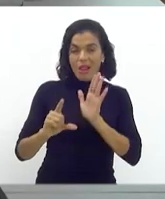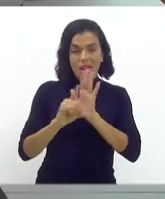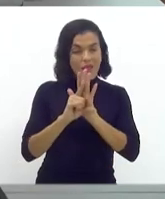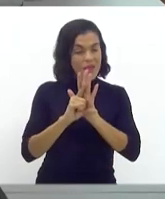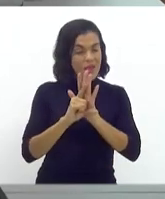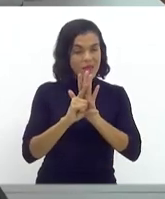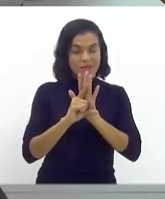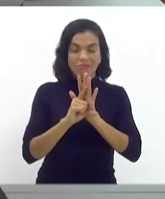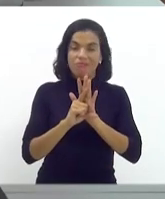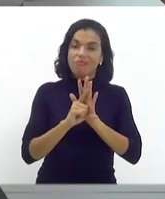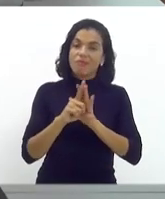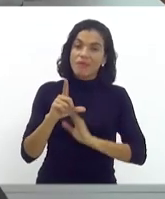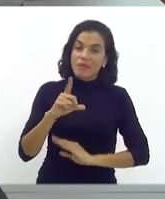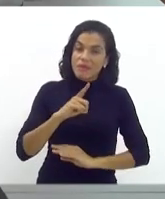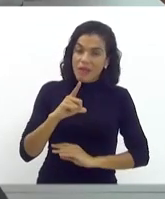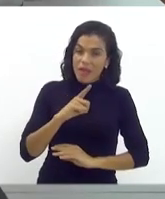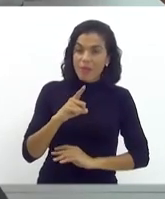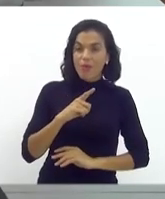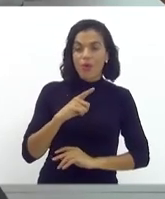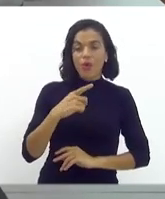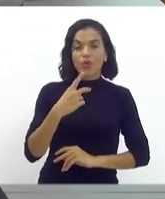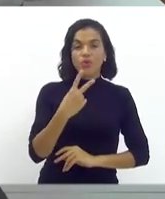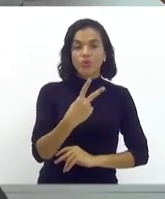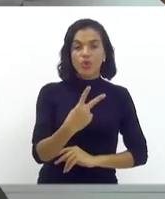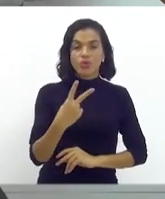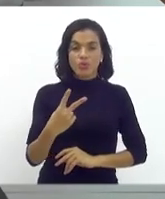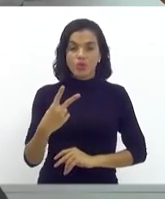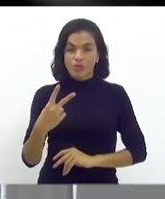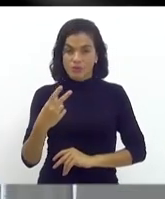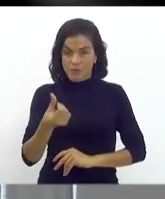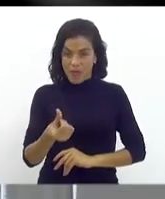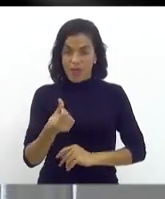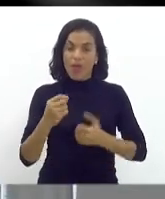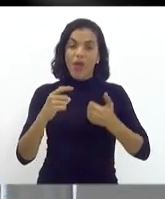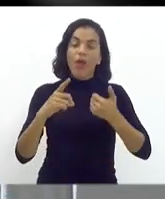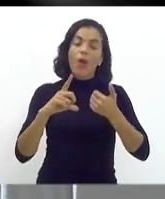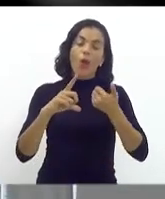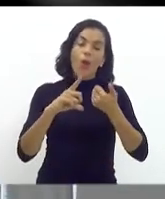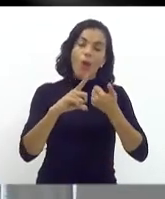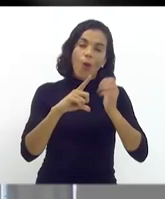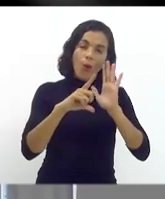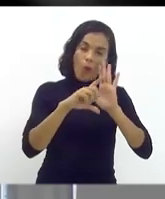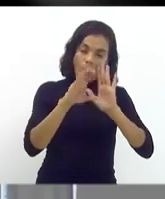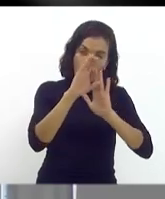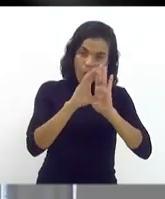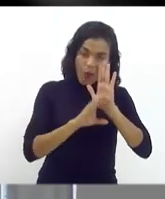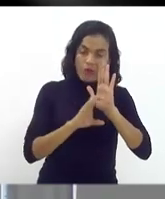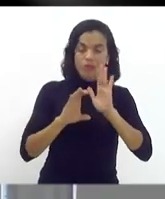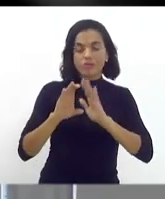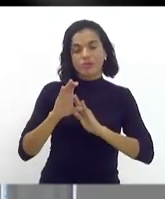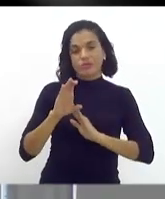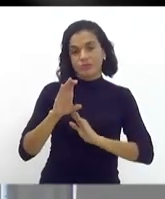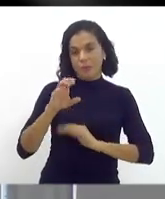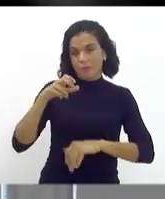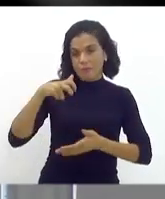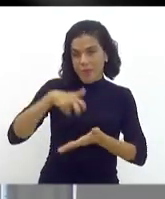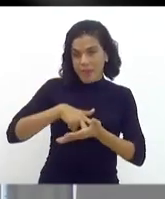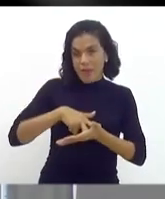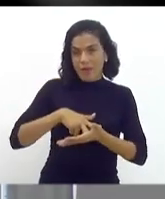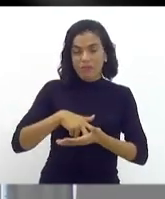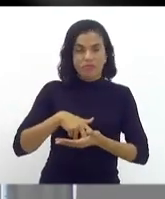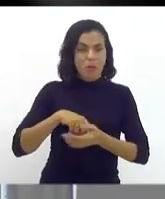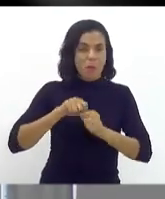nós temos um dispositivo que é o dos dois meia do Código de Processo Penal e esses 226 ele se tornou é